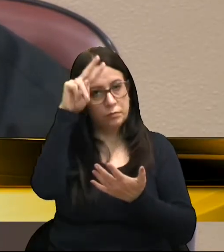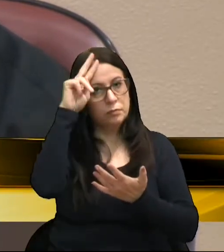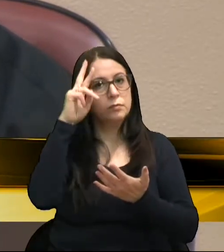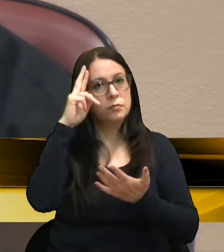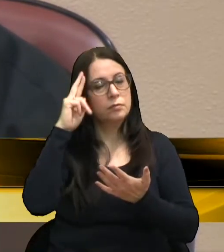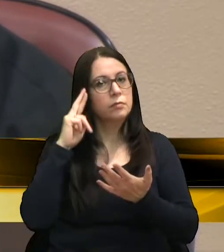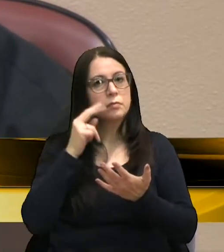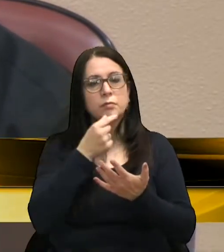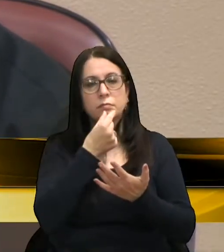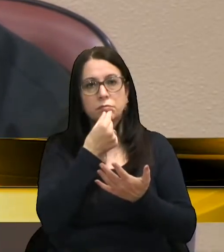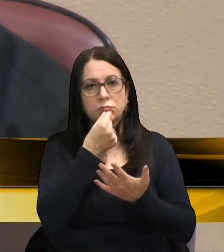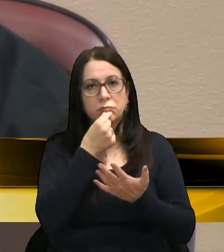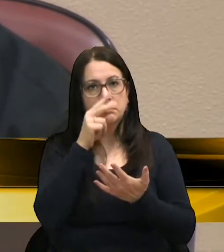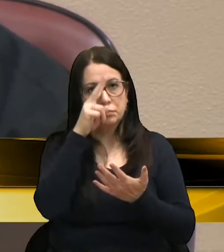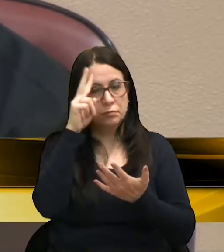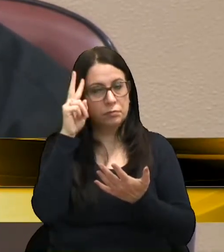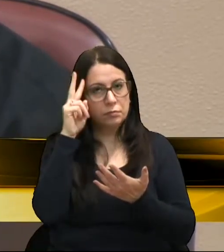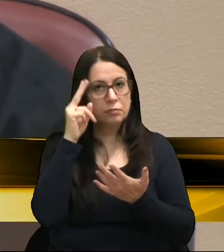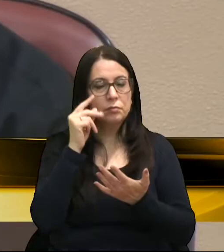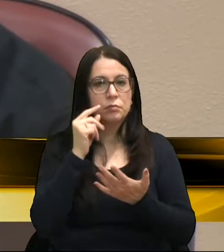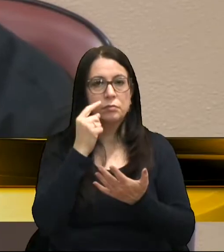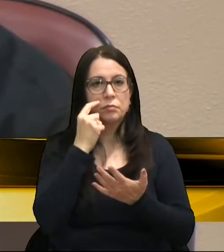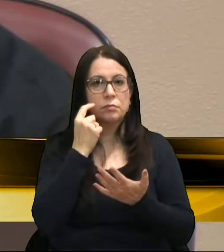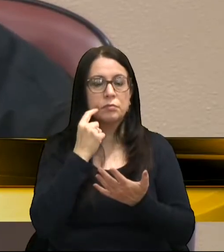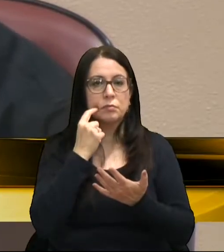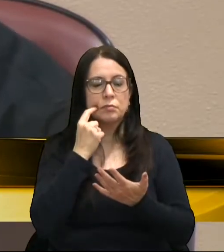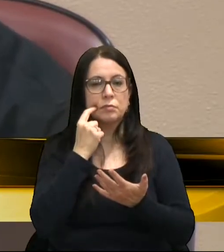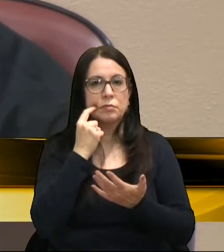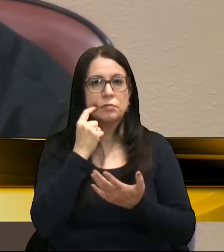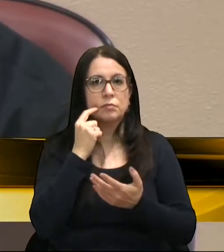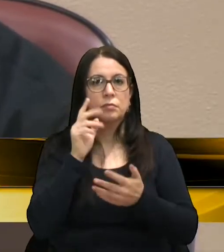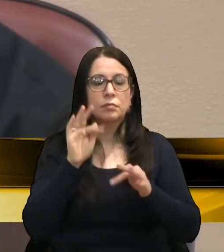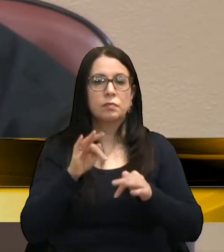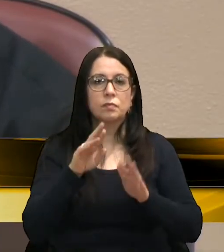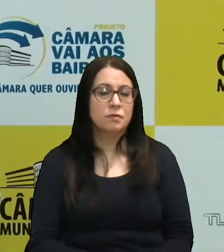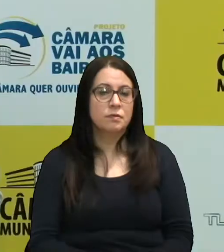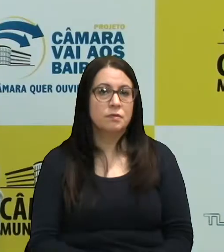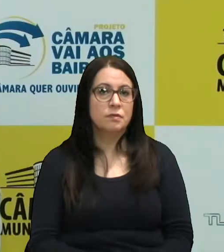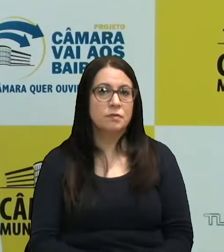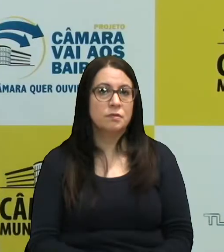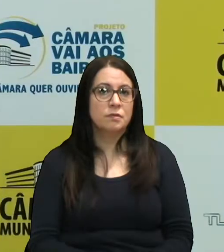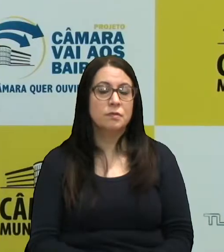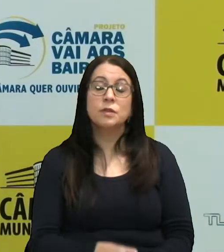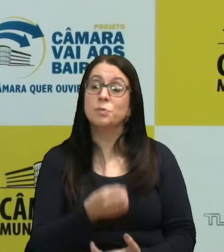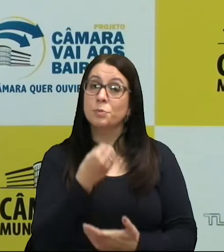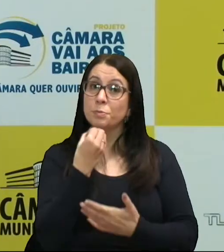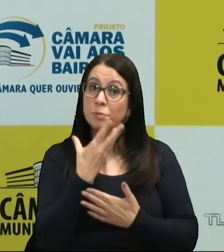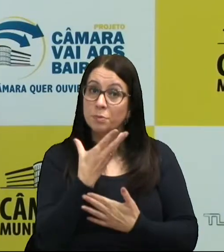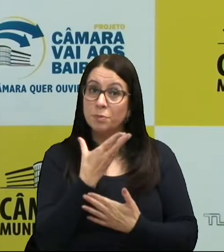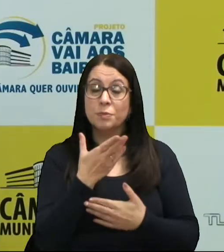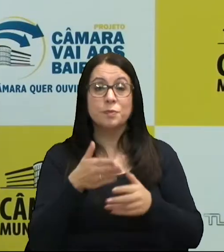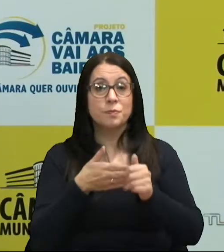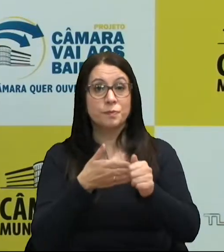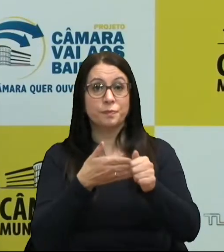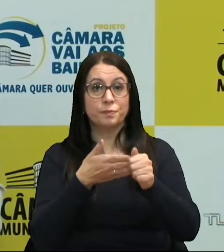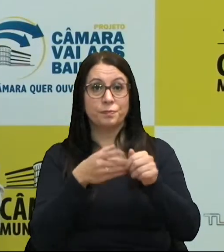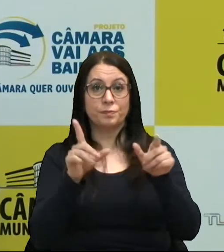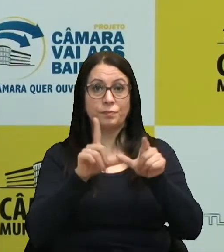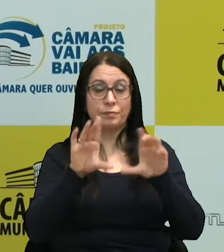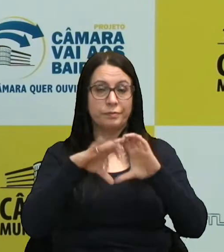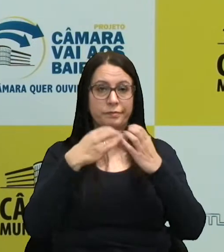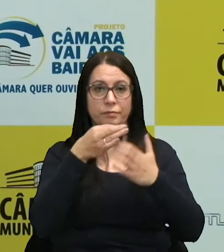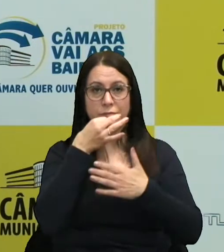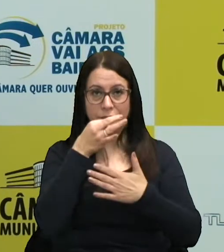Bueno, Rodrigo Beltrão, Velocino Ex e Wagner Petrini. Encerrada a ordem do dia. Muito bem, você acompanhou aqui pela TV